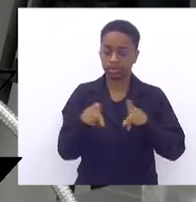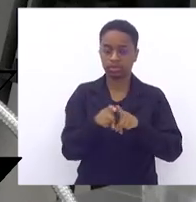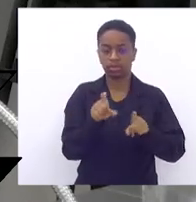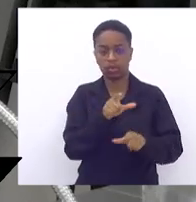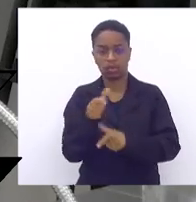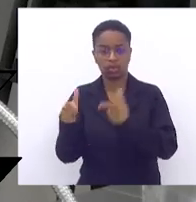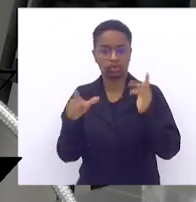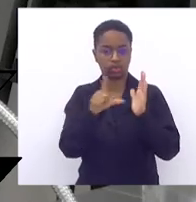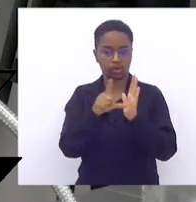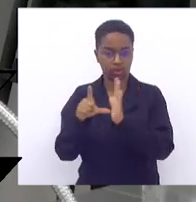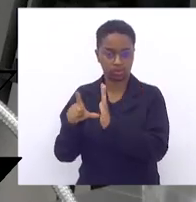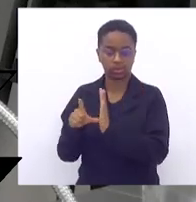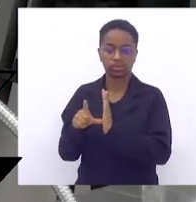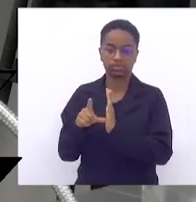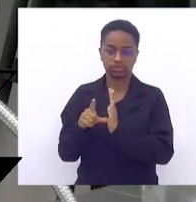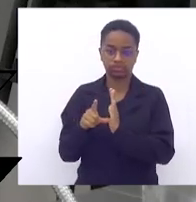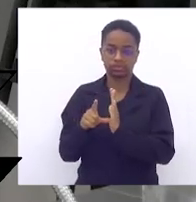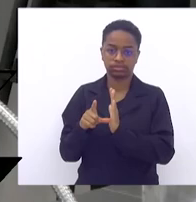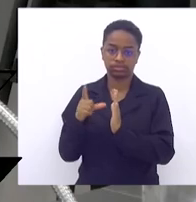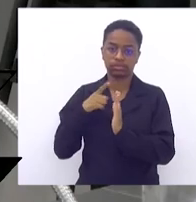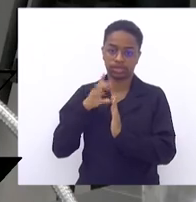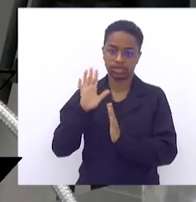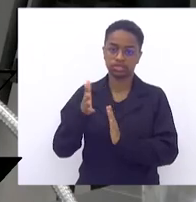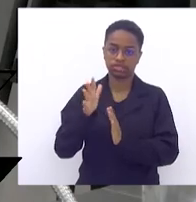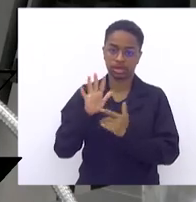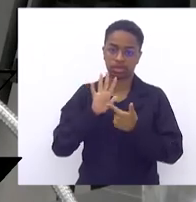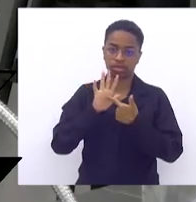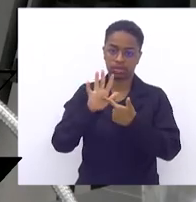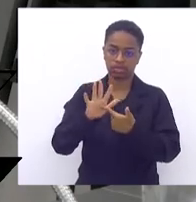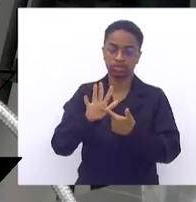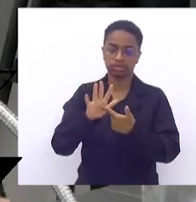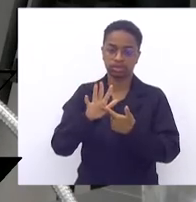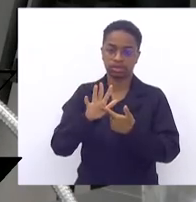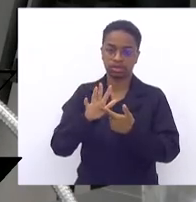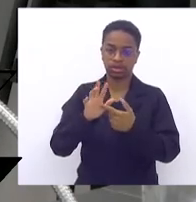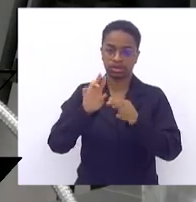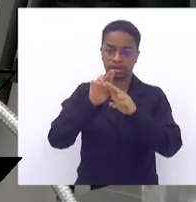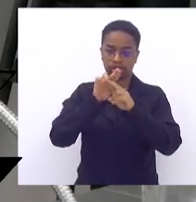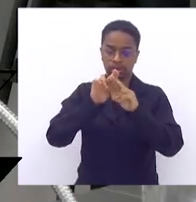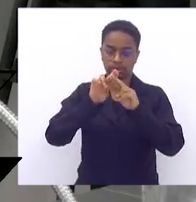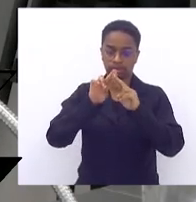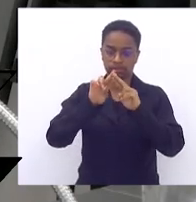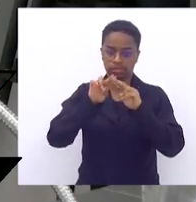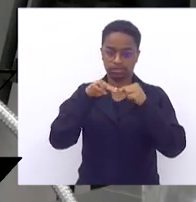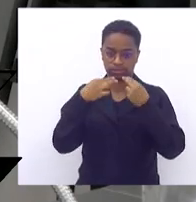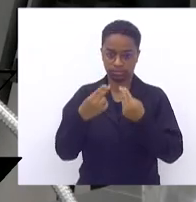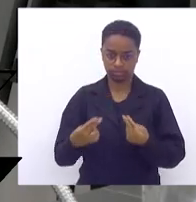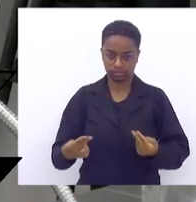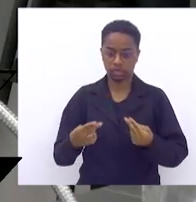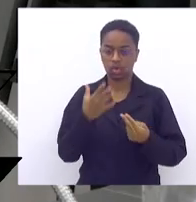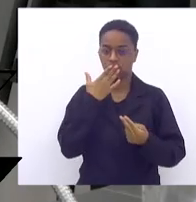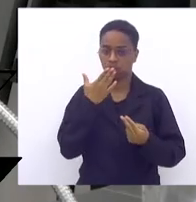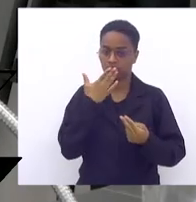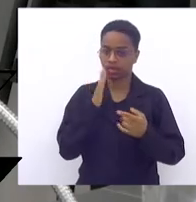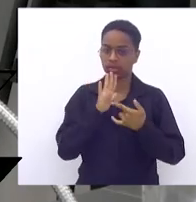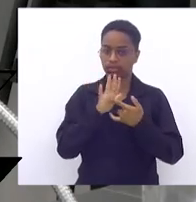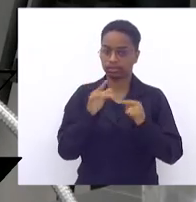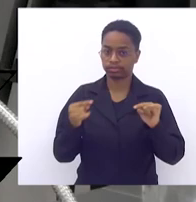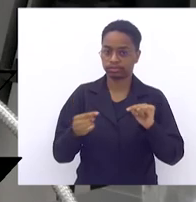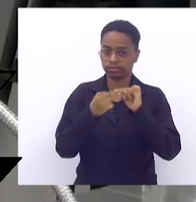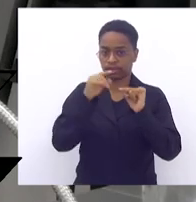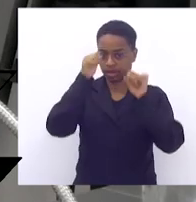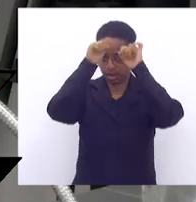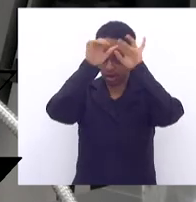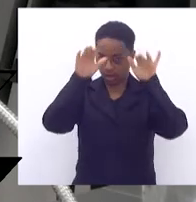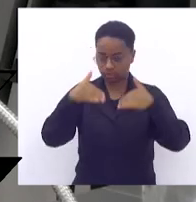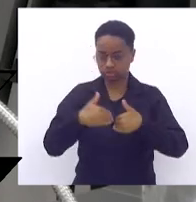estabelecimentos comerciais, já o laço colorido ali, fazendo a referência ao autismo. E agradeço a observação de Vossa Excelência, sempre